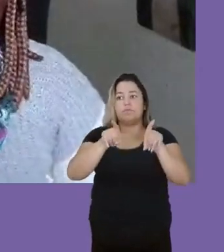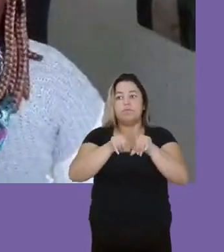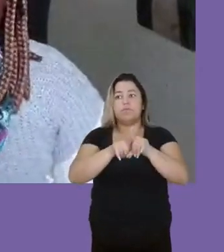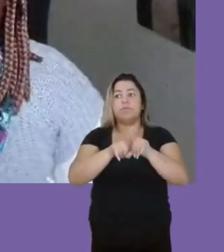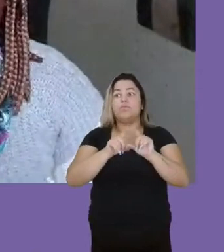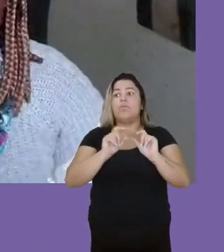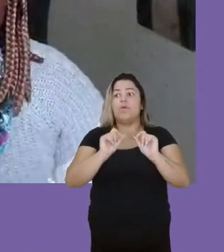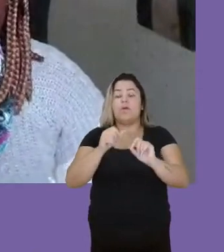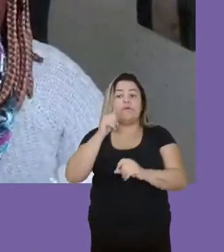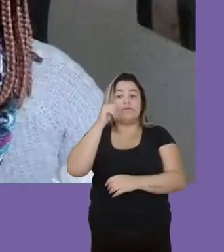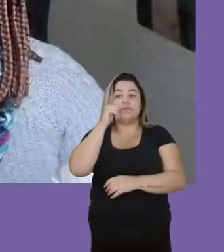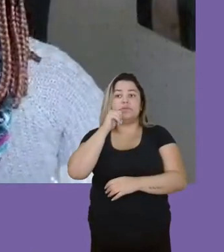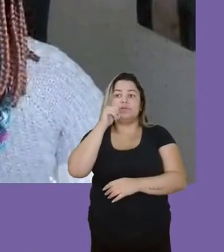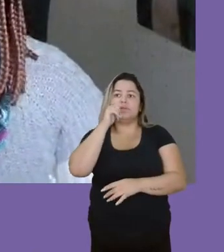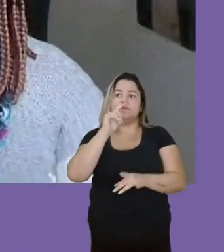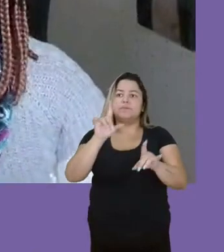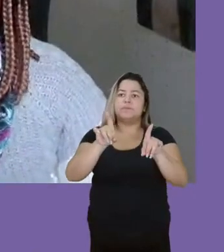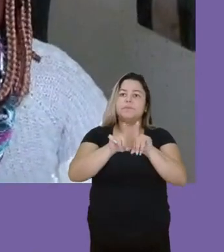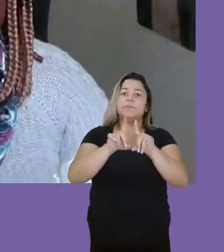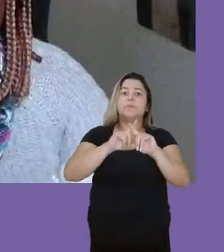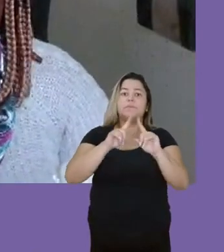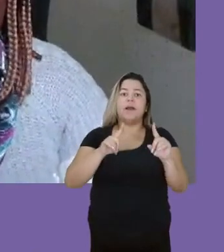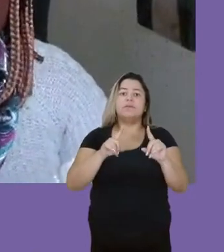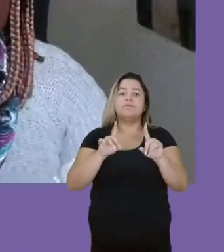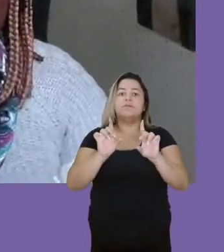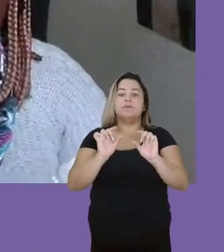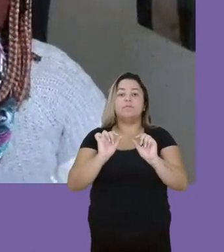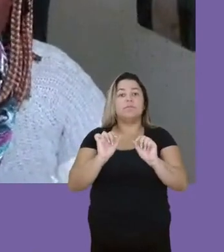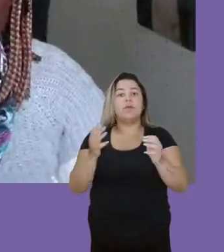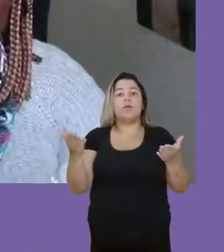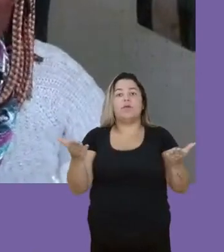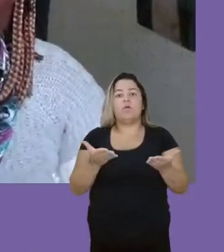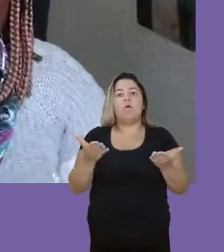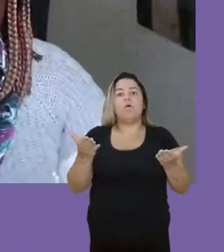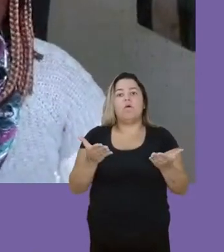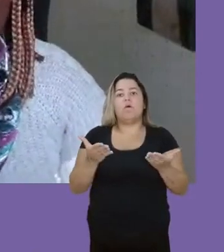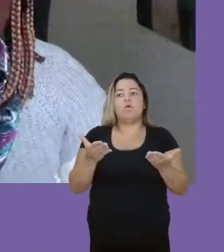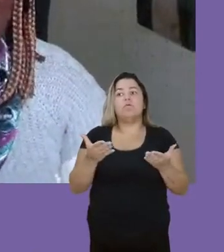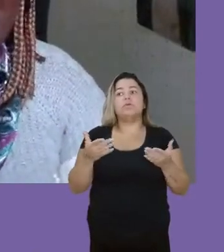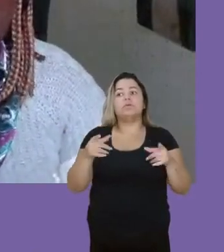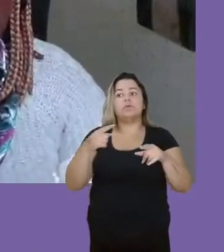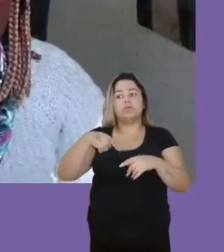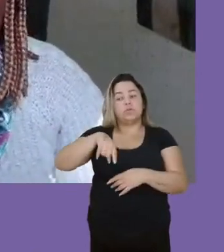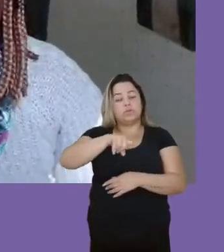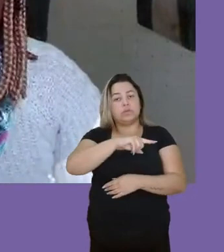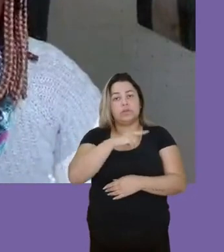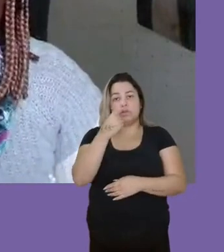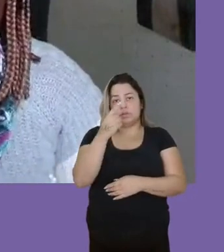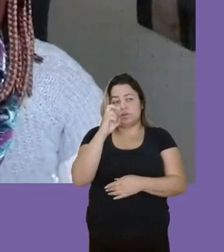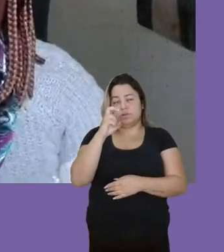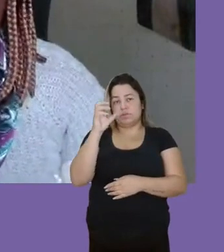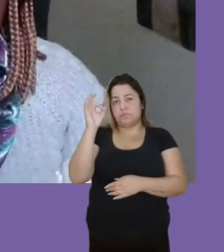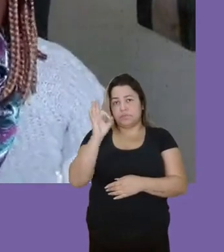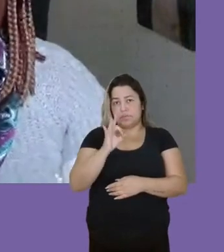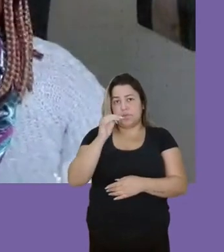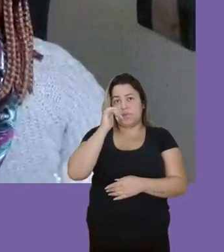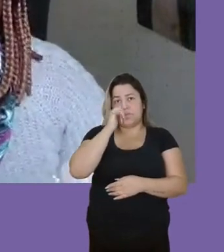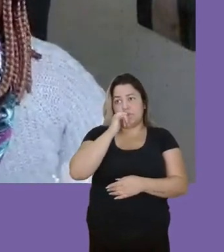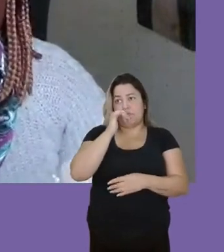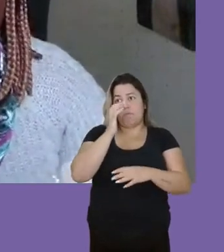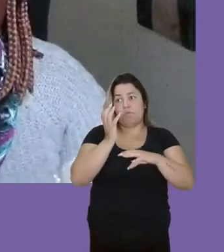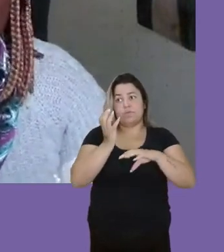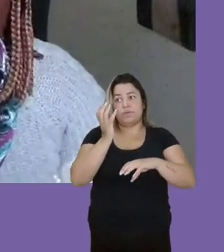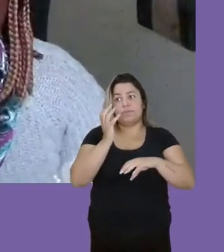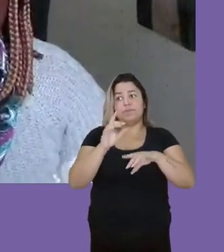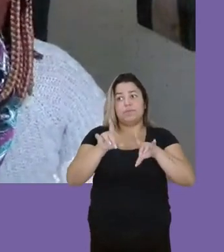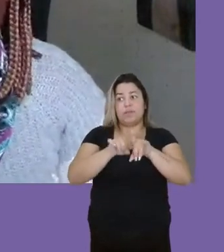emancipação feminina, né? Mas nós, acima de tudo, hoje, nesse primeiro momento onde nós somos apenas 15% do Congresso Nacional, nós